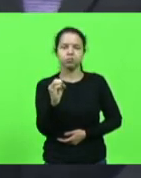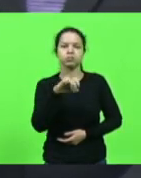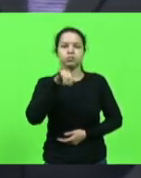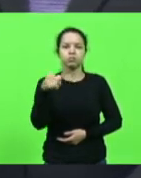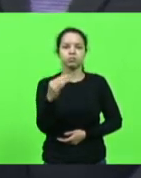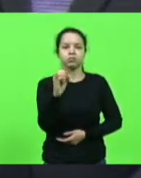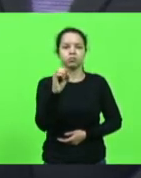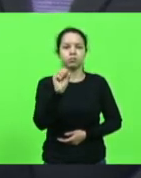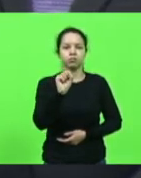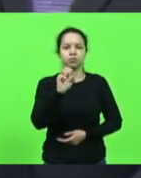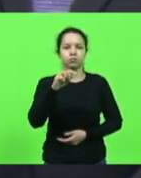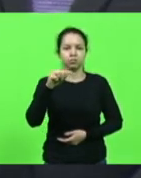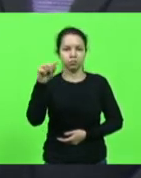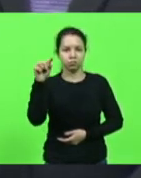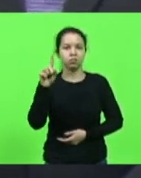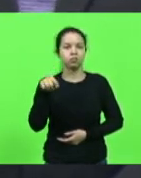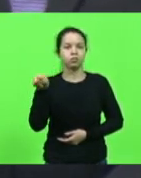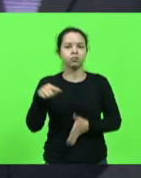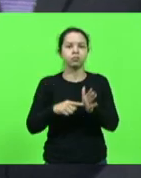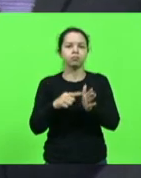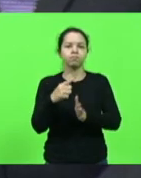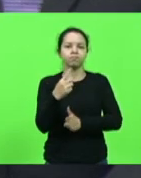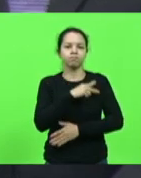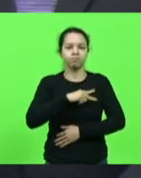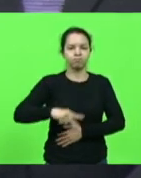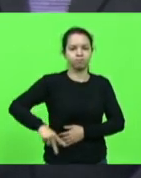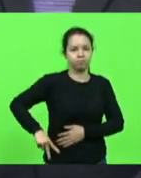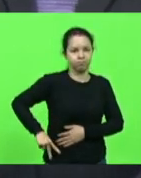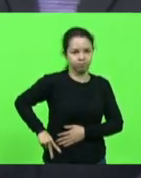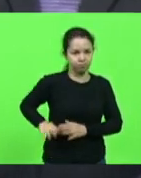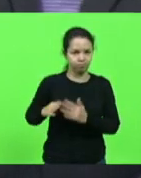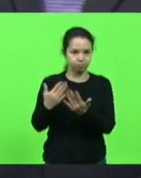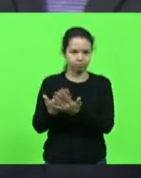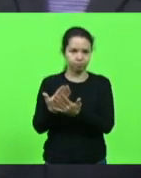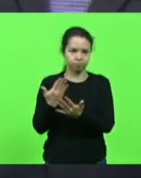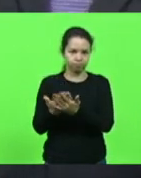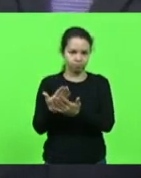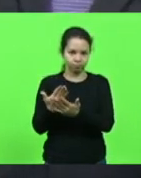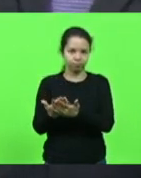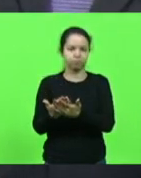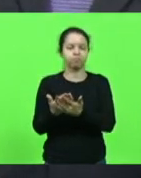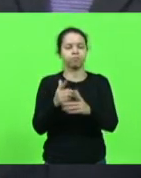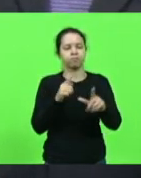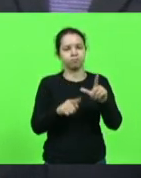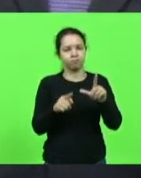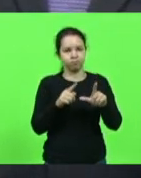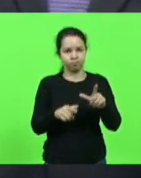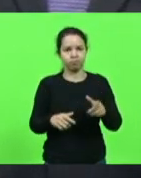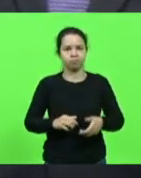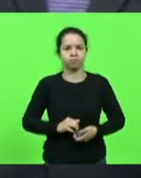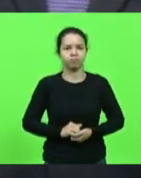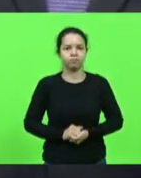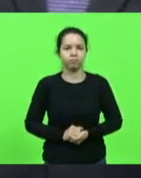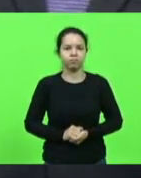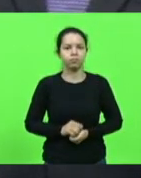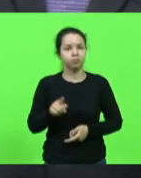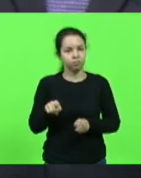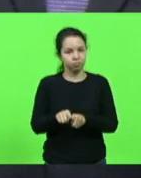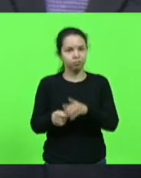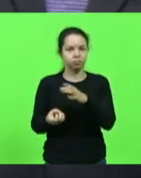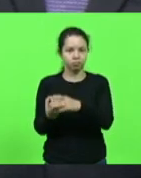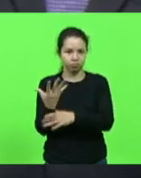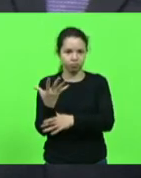Boatê, que foi o primeiro presidente da Academia Catarinense de Letras, e um dos seus fundadores,